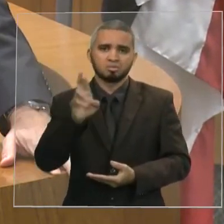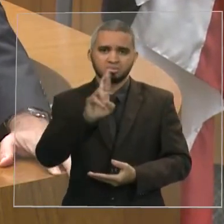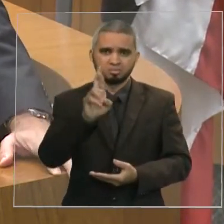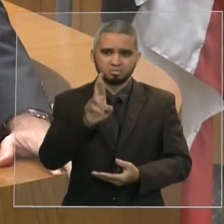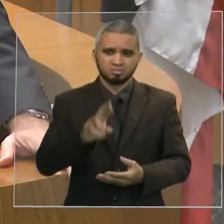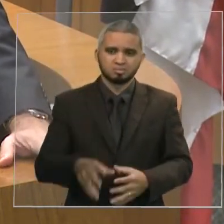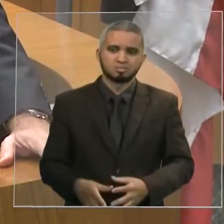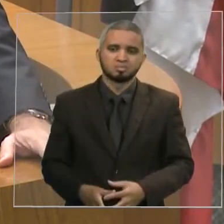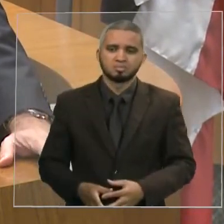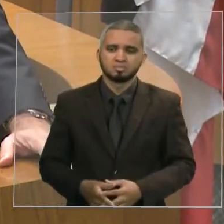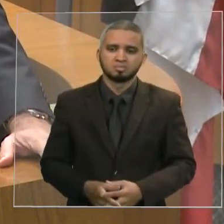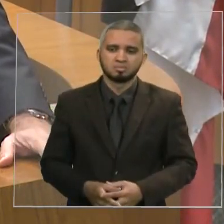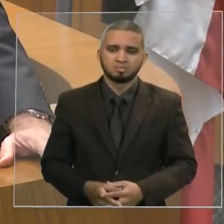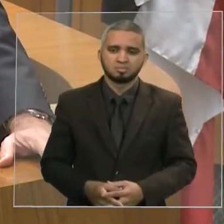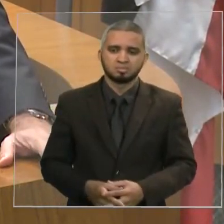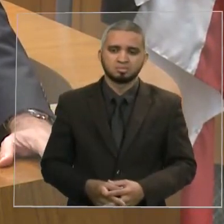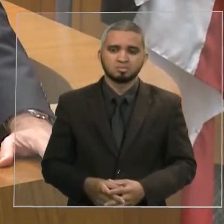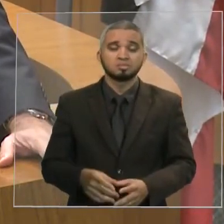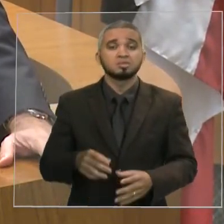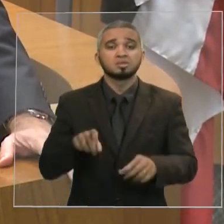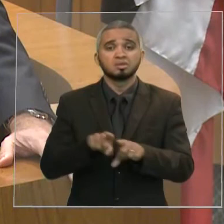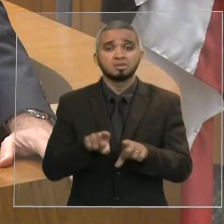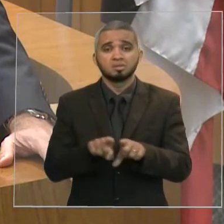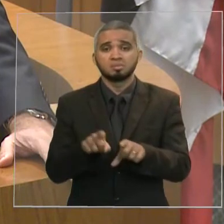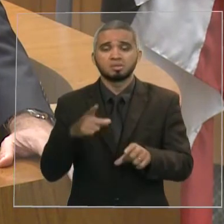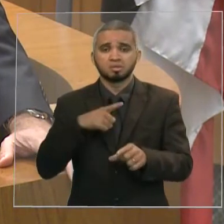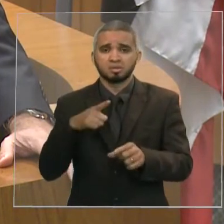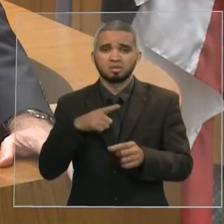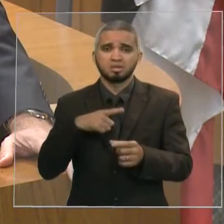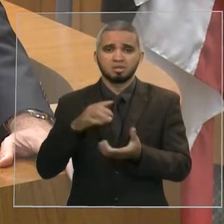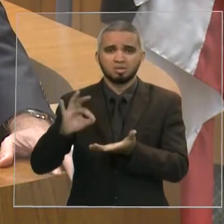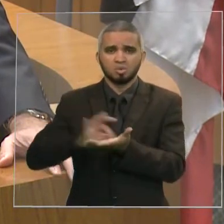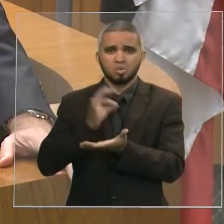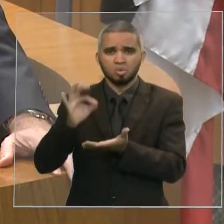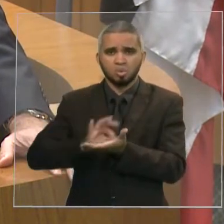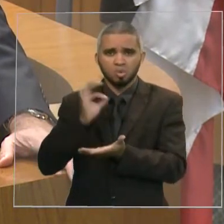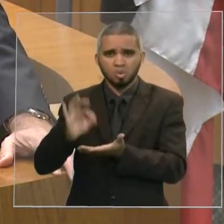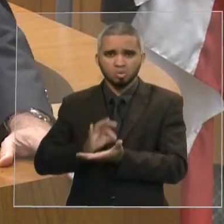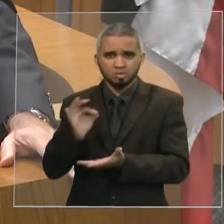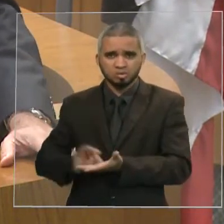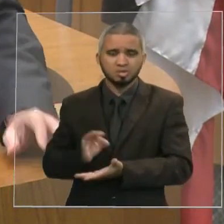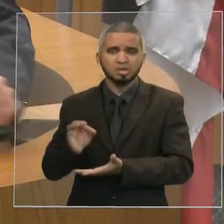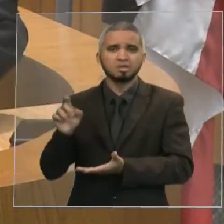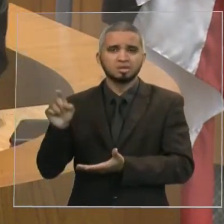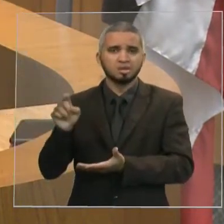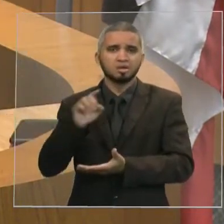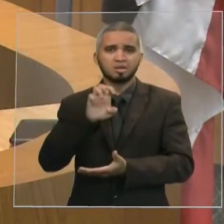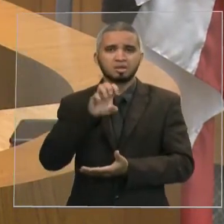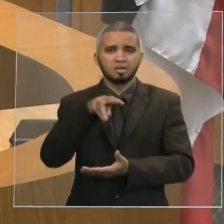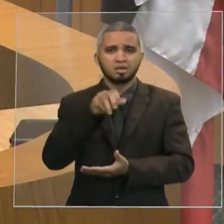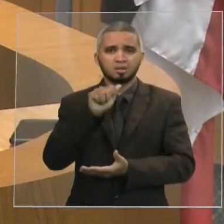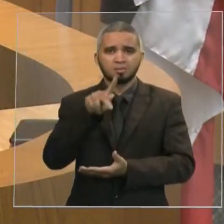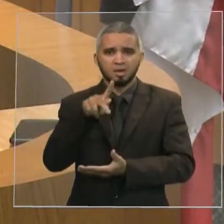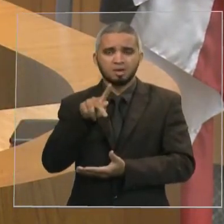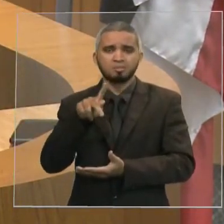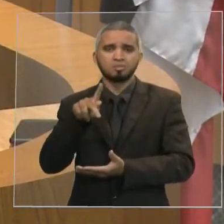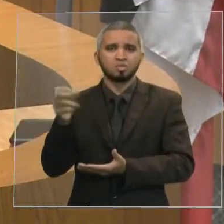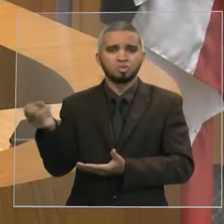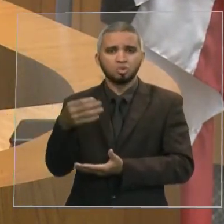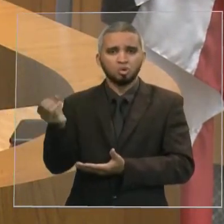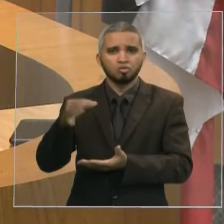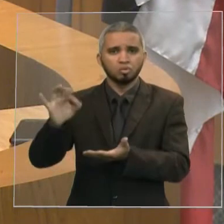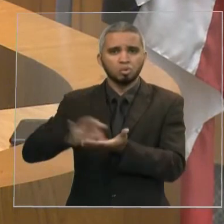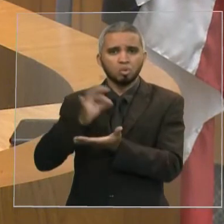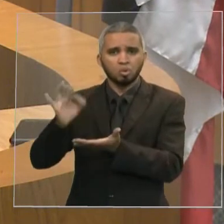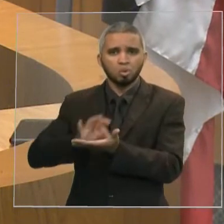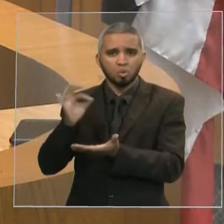ali da EMAP, teve um lucro de mais de 60 milhões de reais. Isso